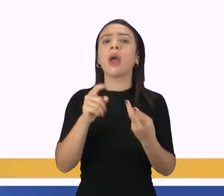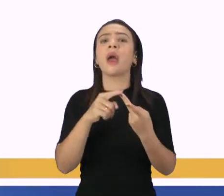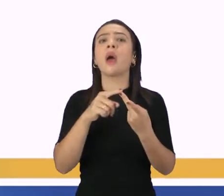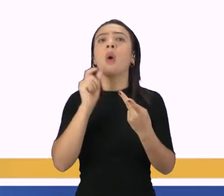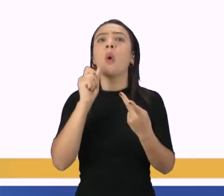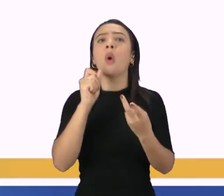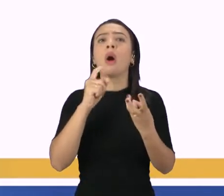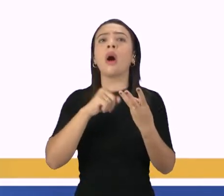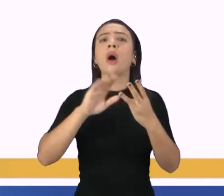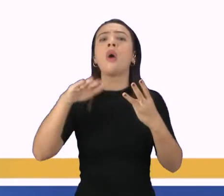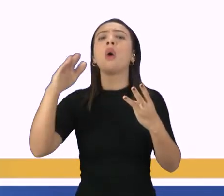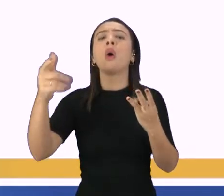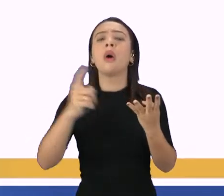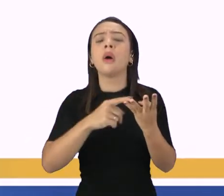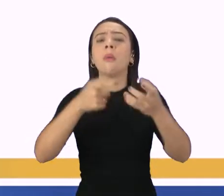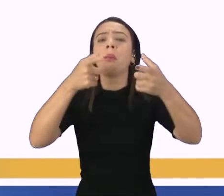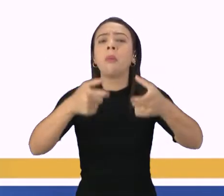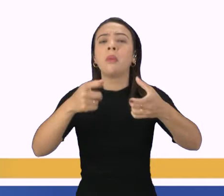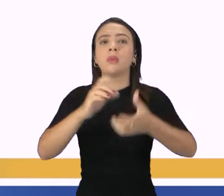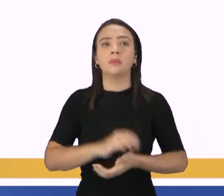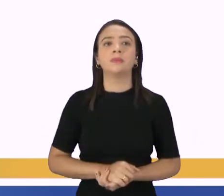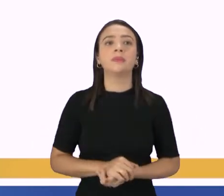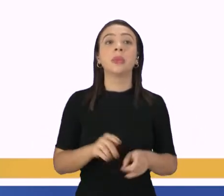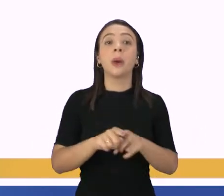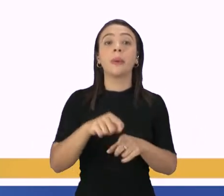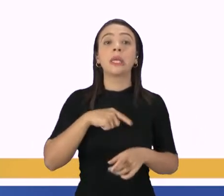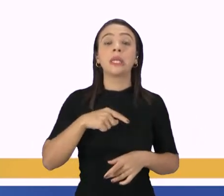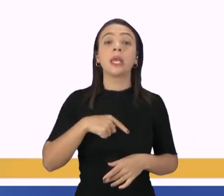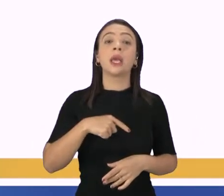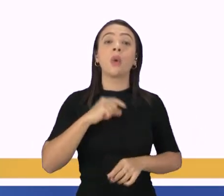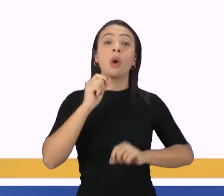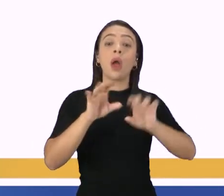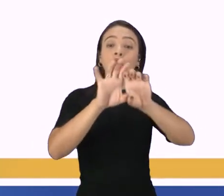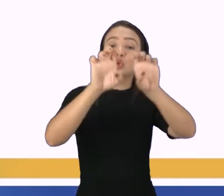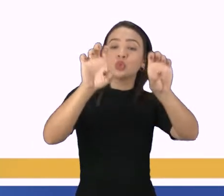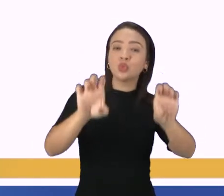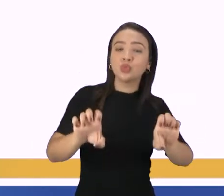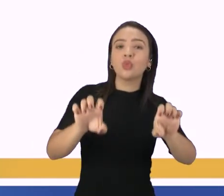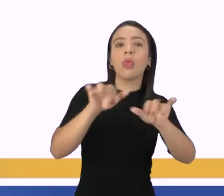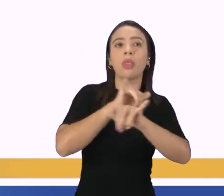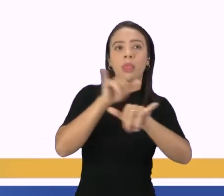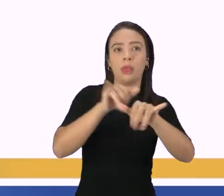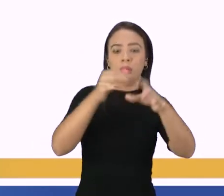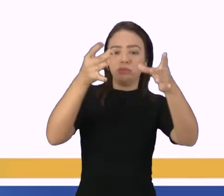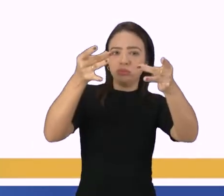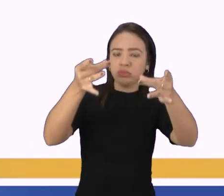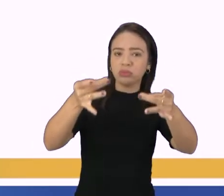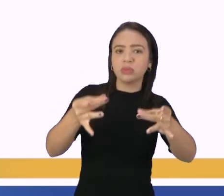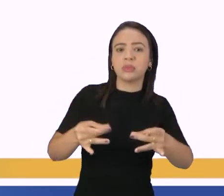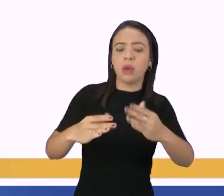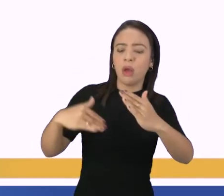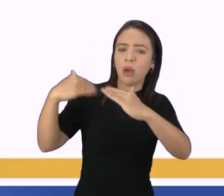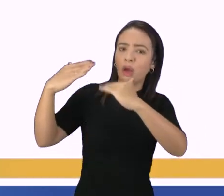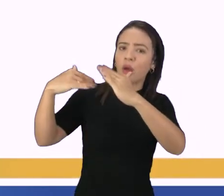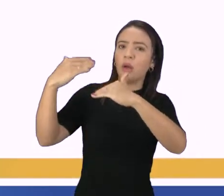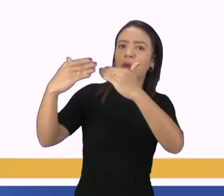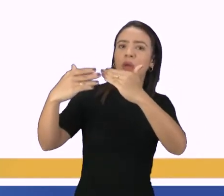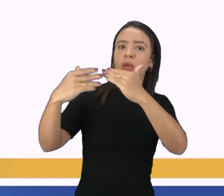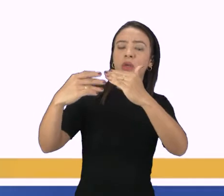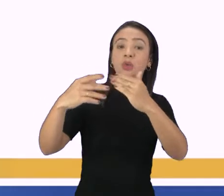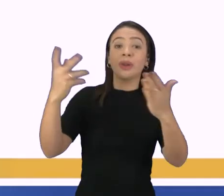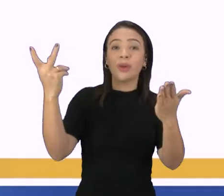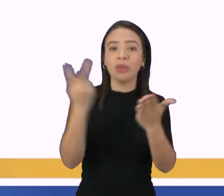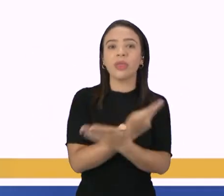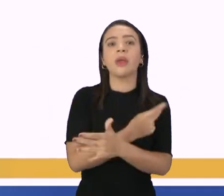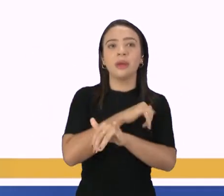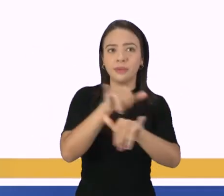onde. Por último, nós temos aí o corpo da notícia, que é o desenvolvimento dos fatos que estão sendo